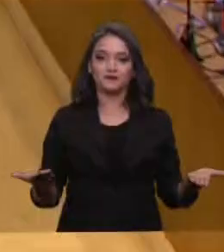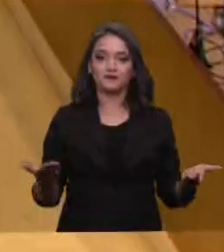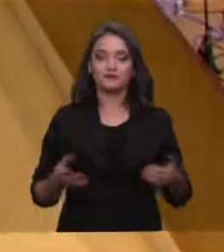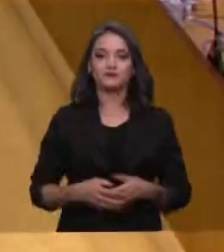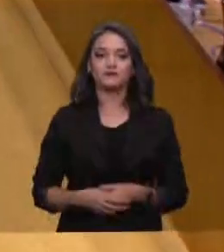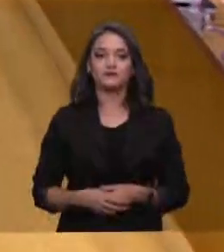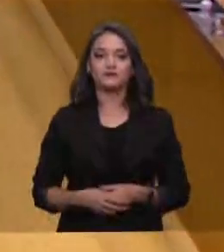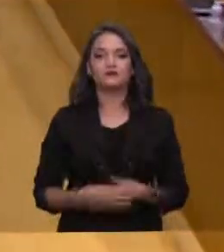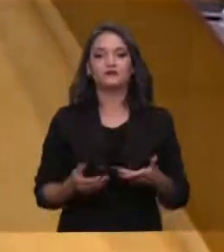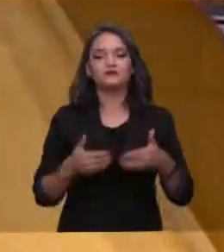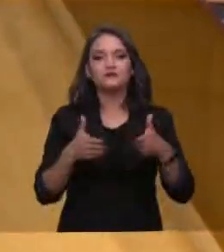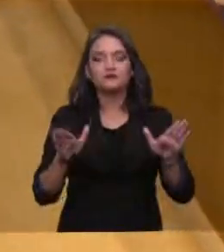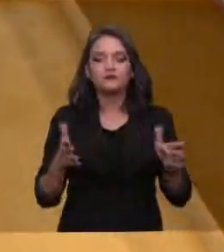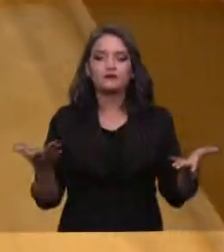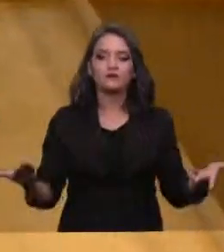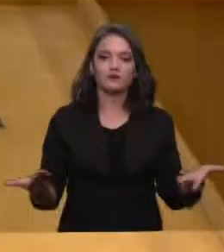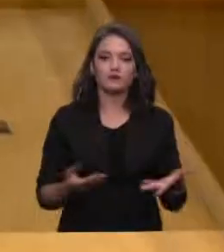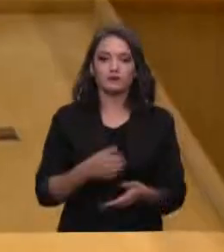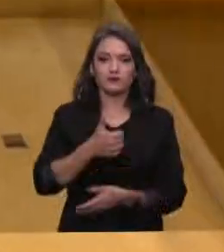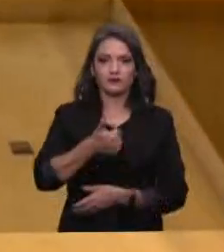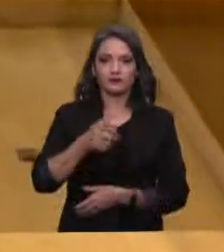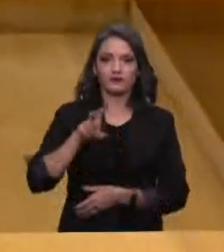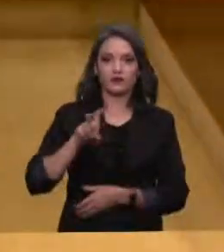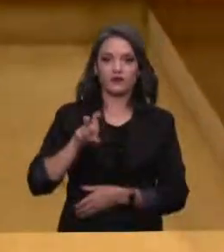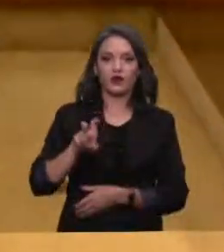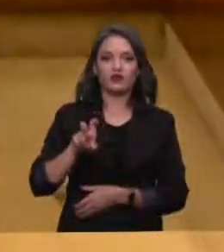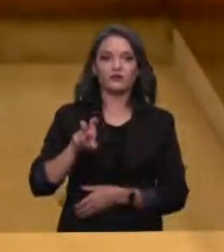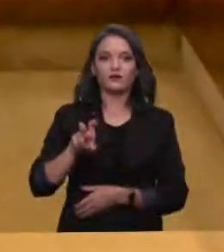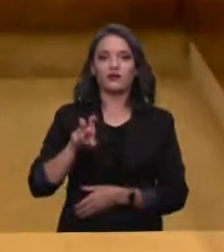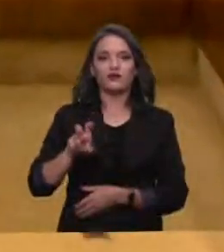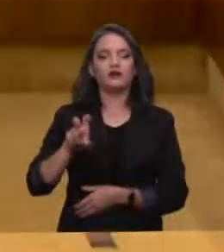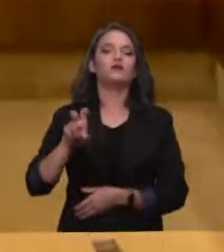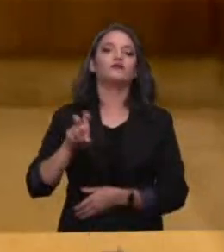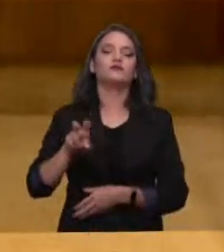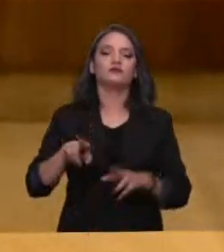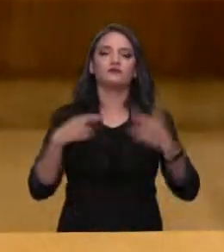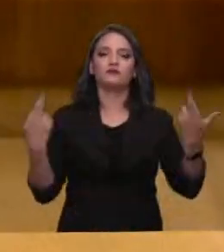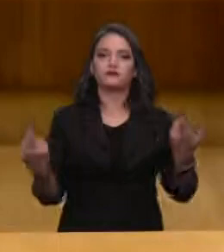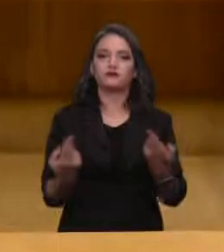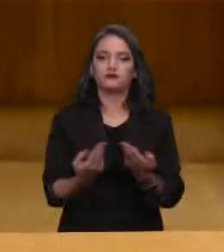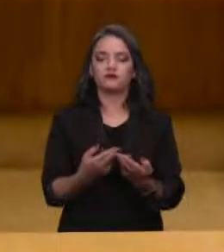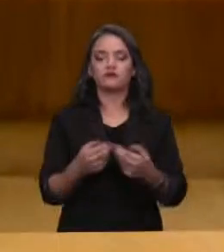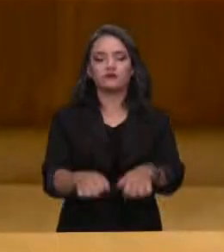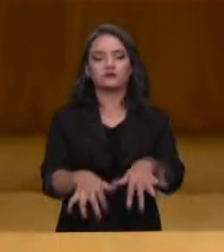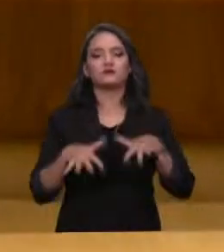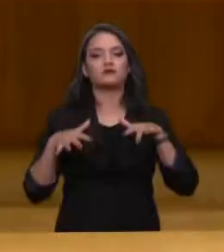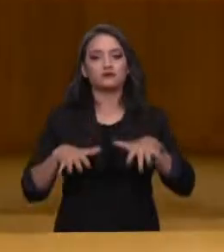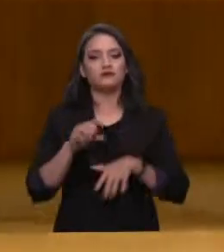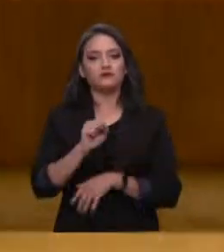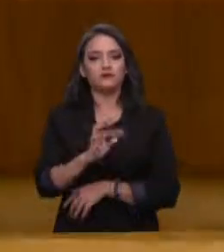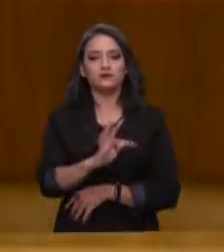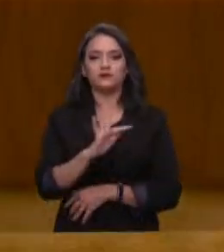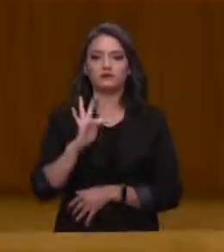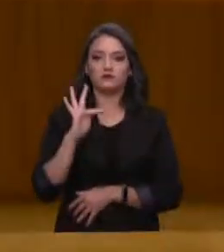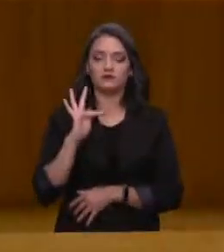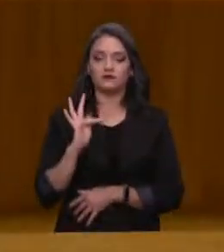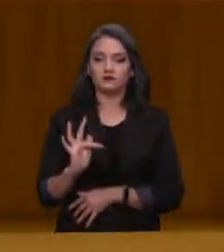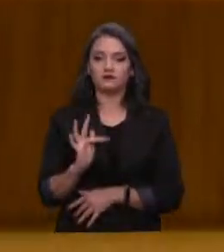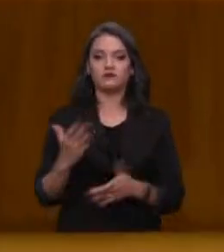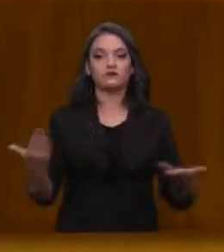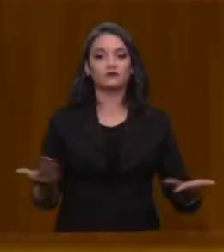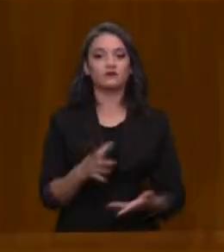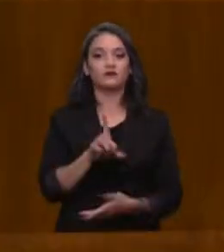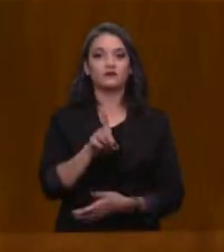Abre a sessão no plenário físico do Supremo Tribunal Federal, ao centro da mesa, a excelentíssima senhora ministra Rosa Weber, presidente do